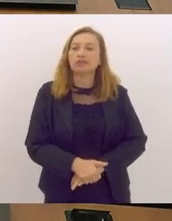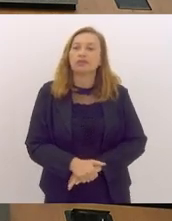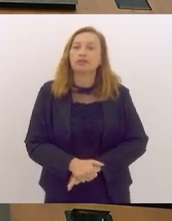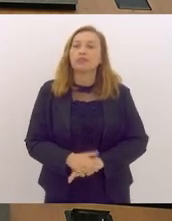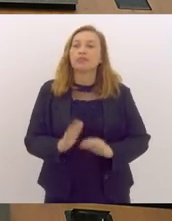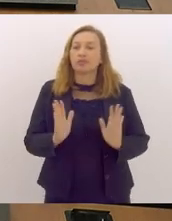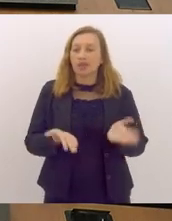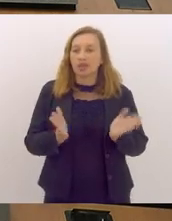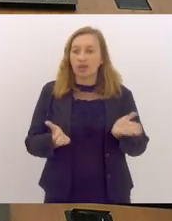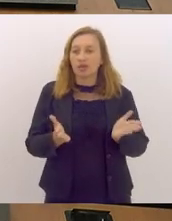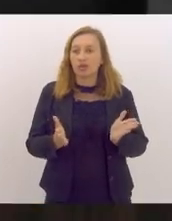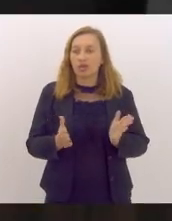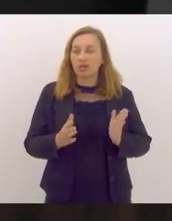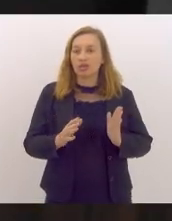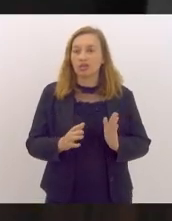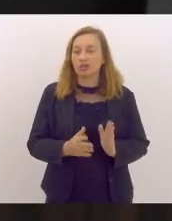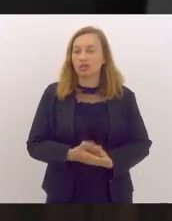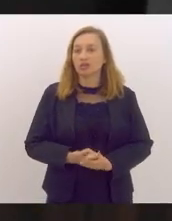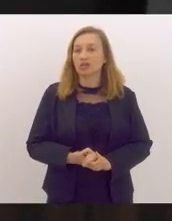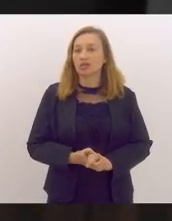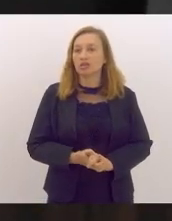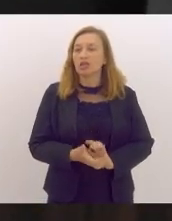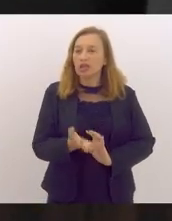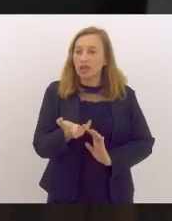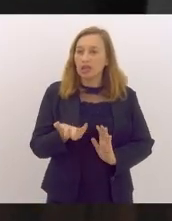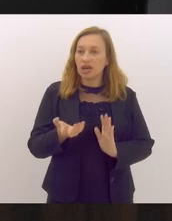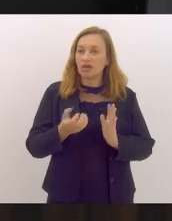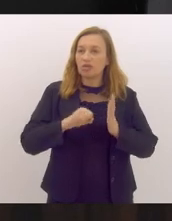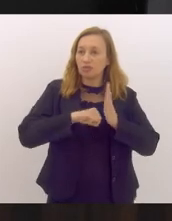Agora vamos aos vetos mantidos.